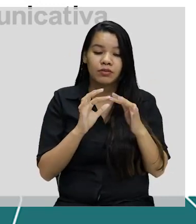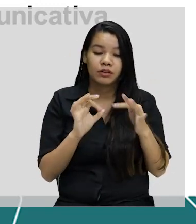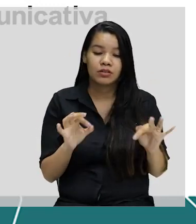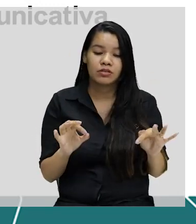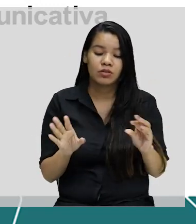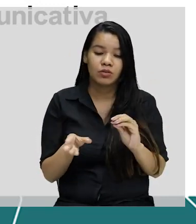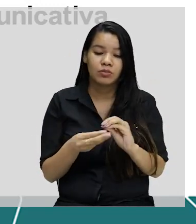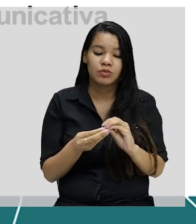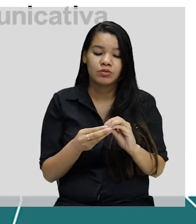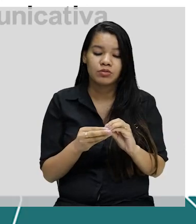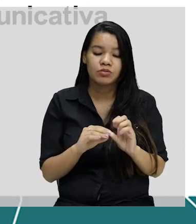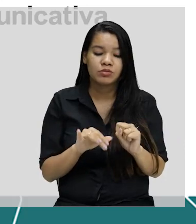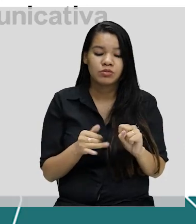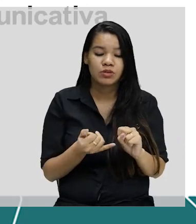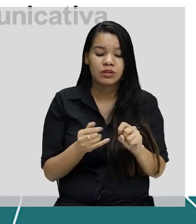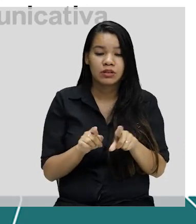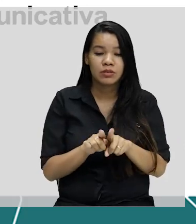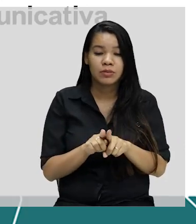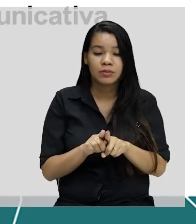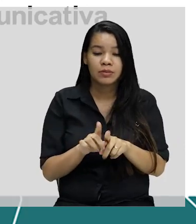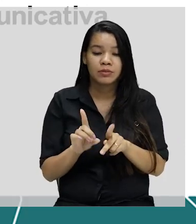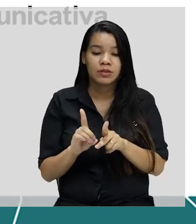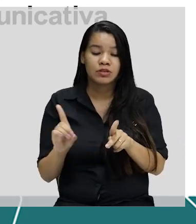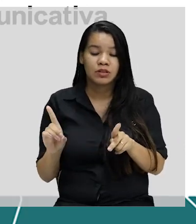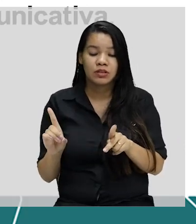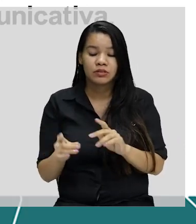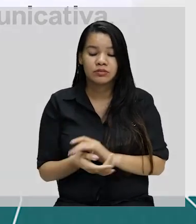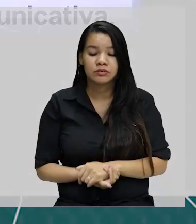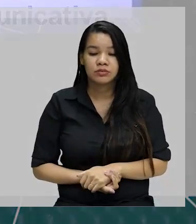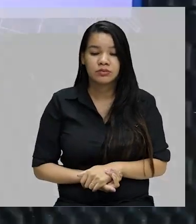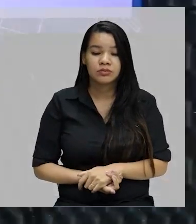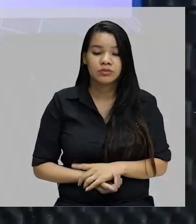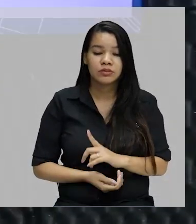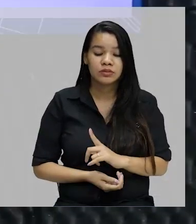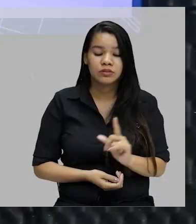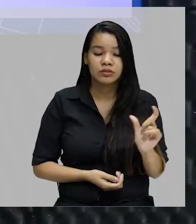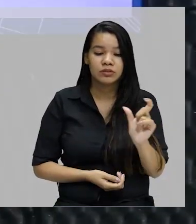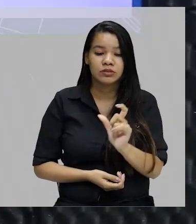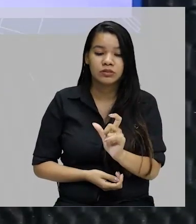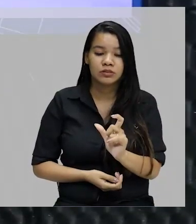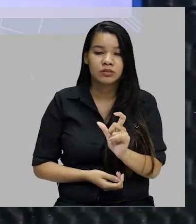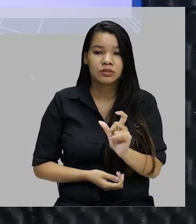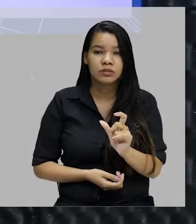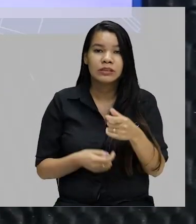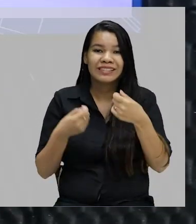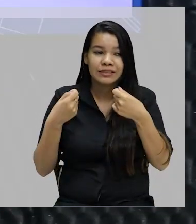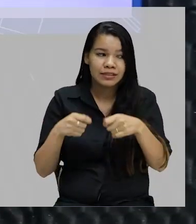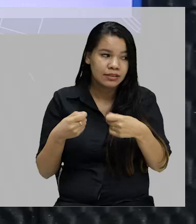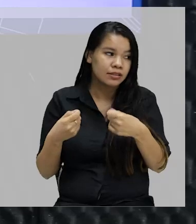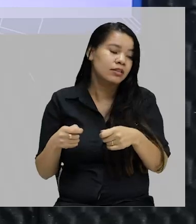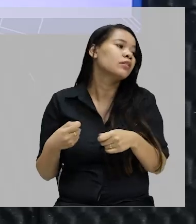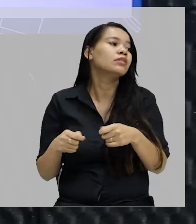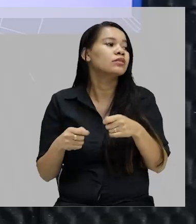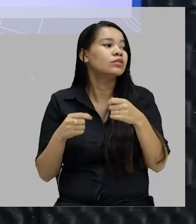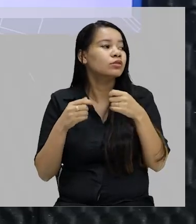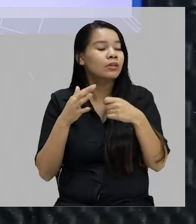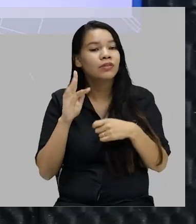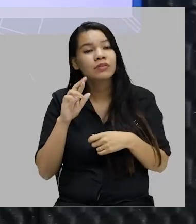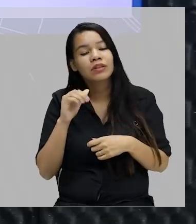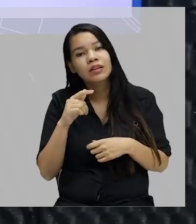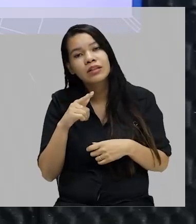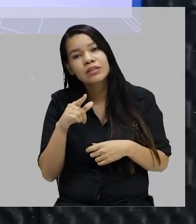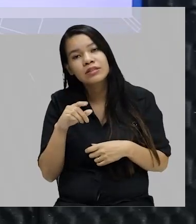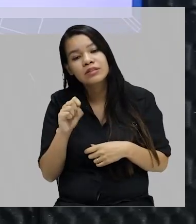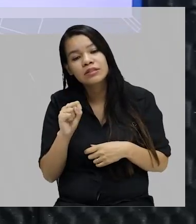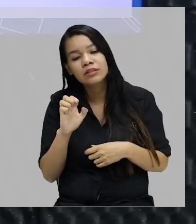composta por sujeito e predicado. Sujeito e predicado são os termos essenciais de uma oração.